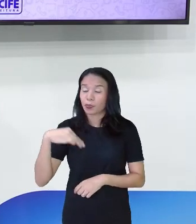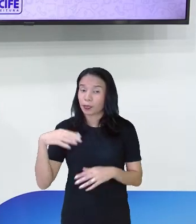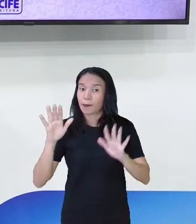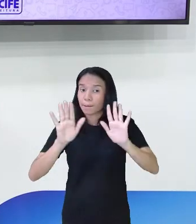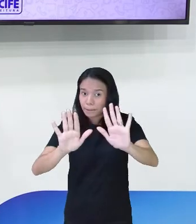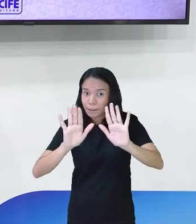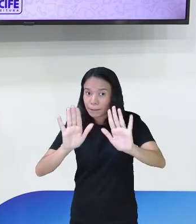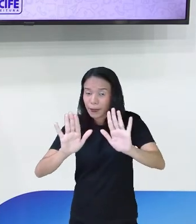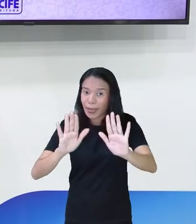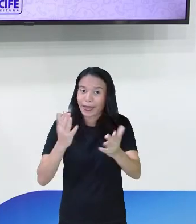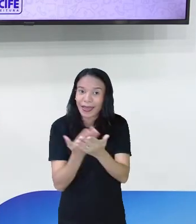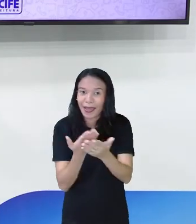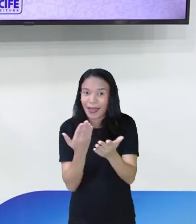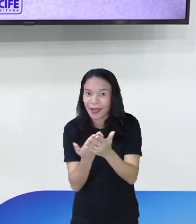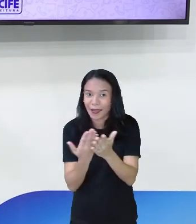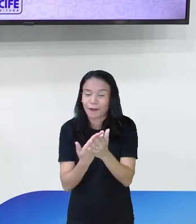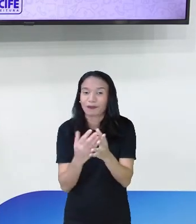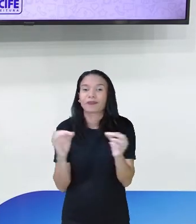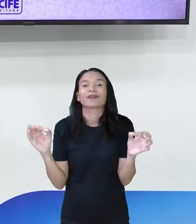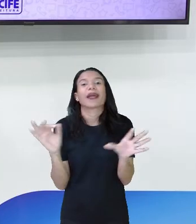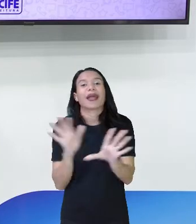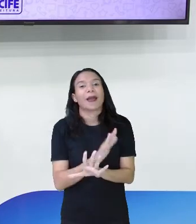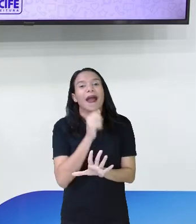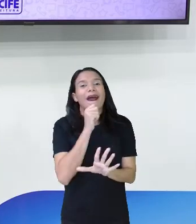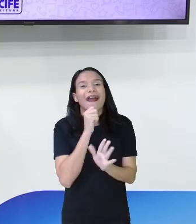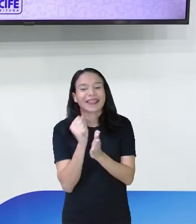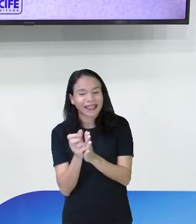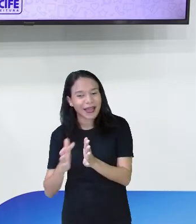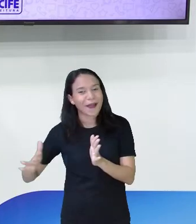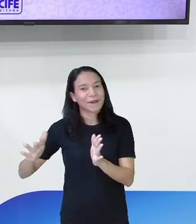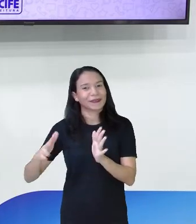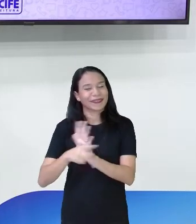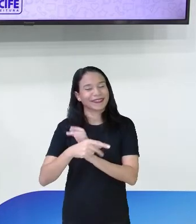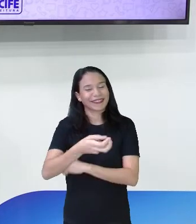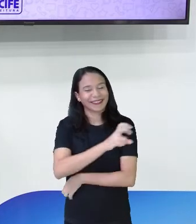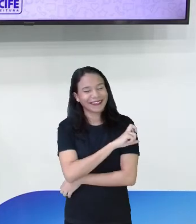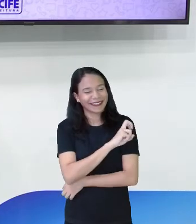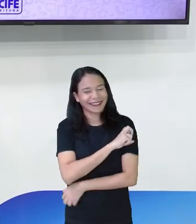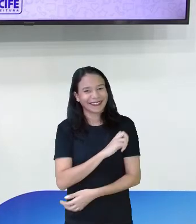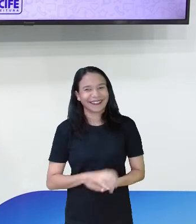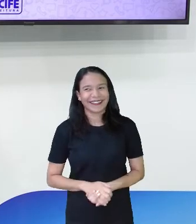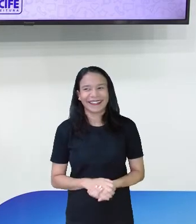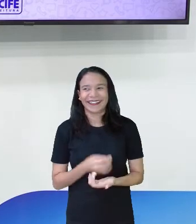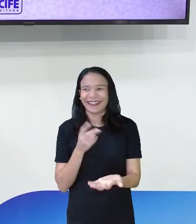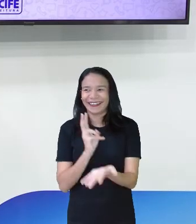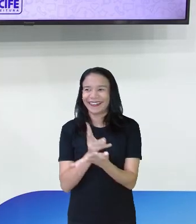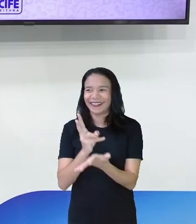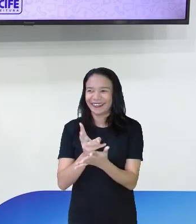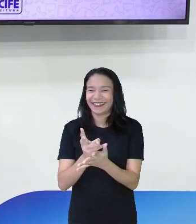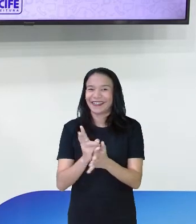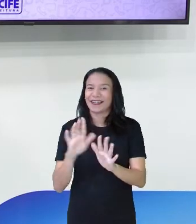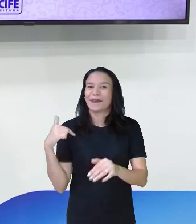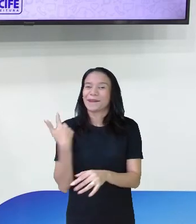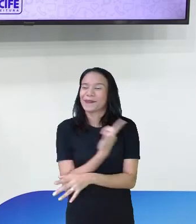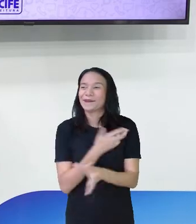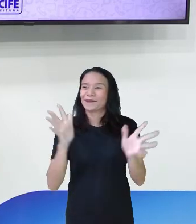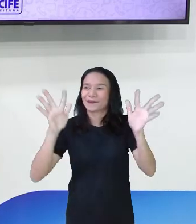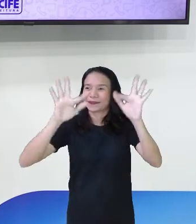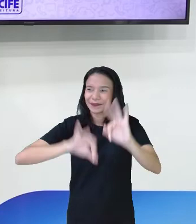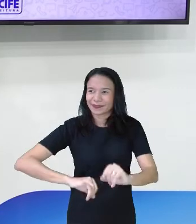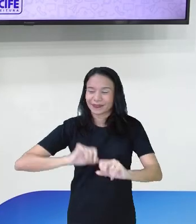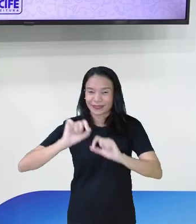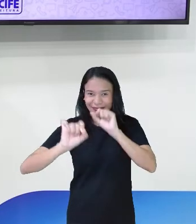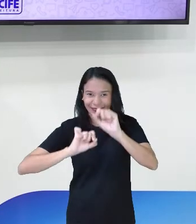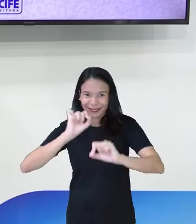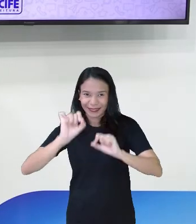Daqui a pouco a minha aula vai ser extinta, mas ela ainda está em extinção. Vamos lá, quinto ano? Então, vamos continuar para a gente poder finalizar